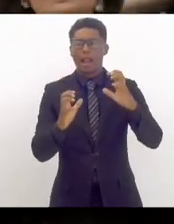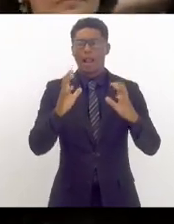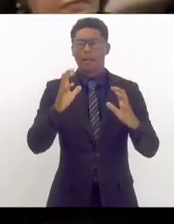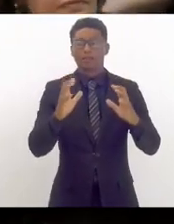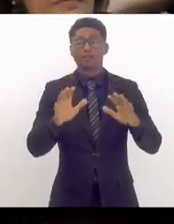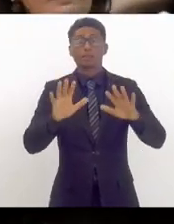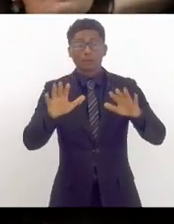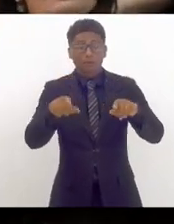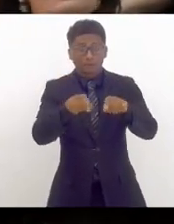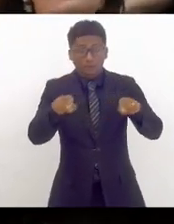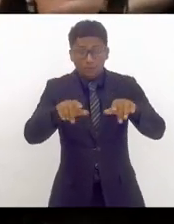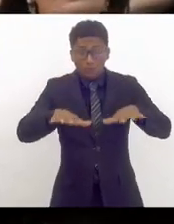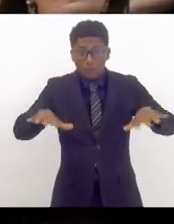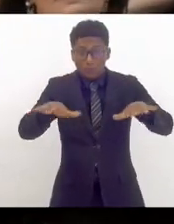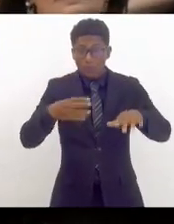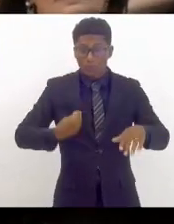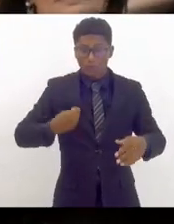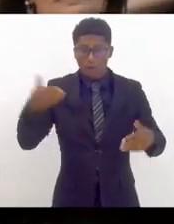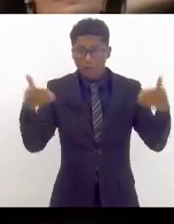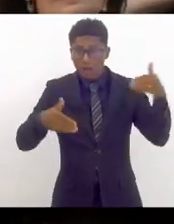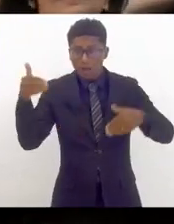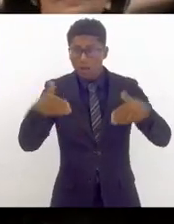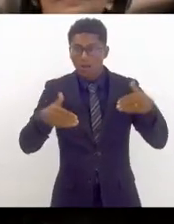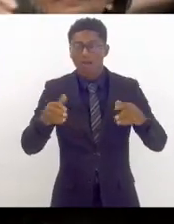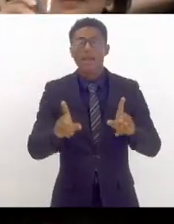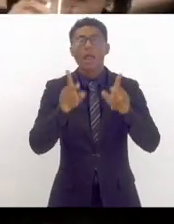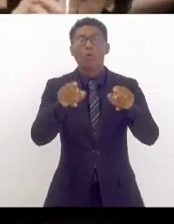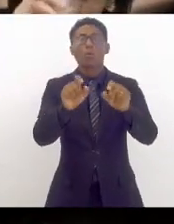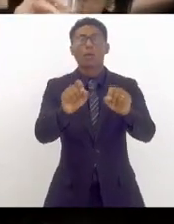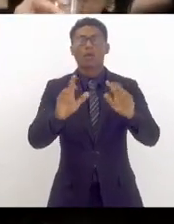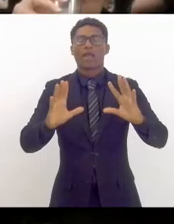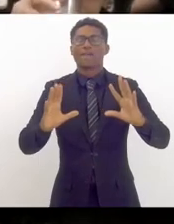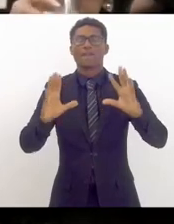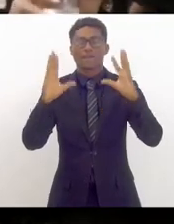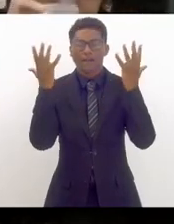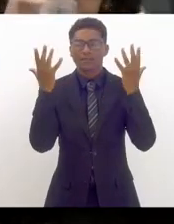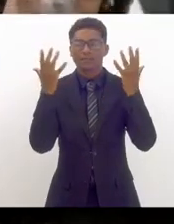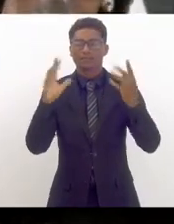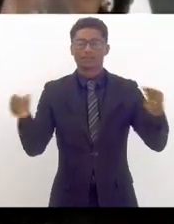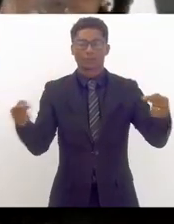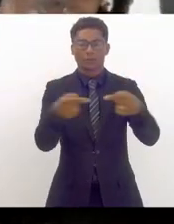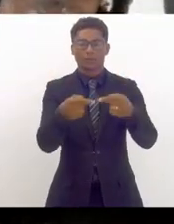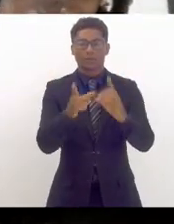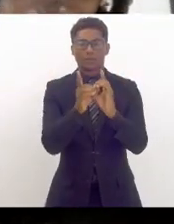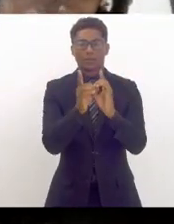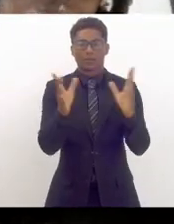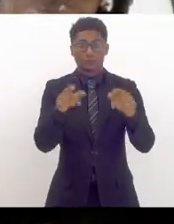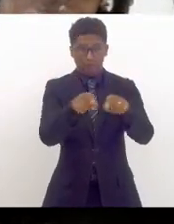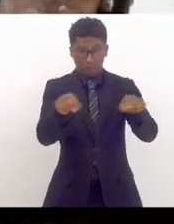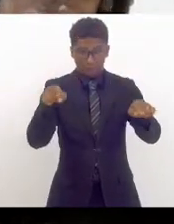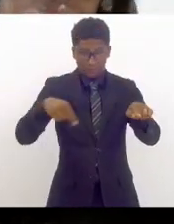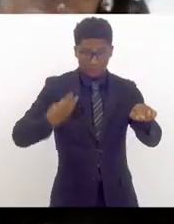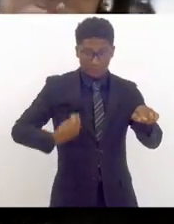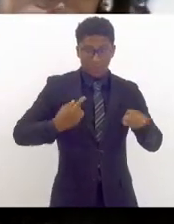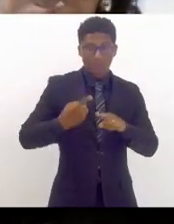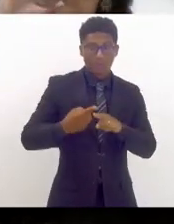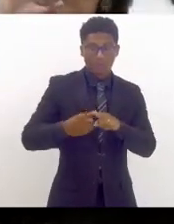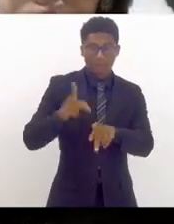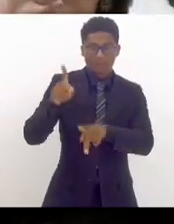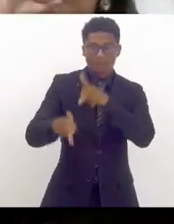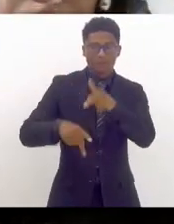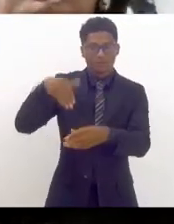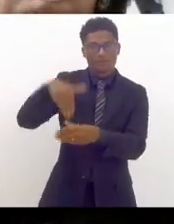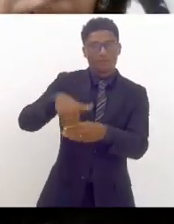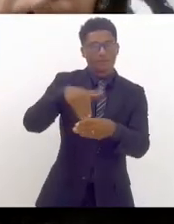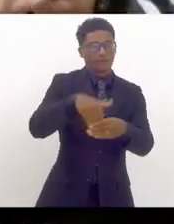vocês aqui. É a reafirmação do poder democrático. Quem está aqui foi eleito pelo voto do povo, correu